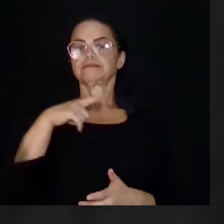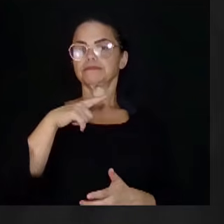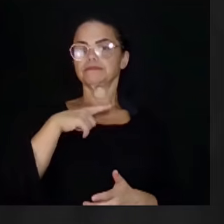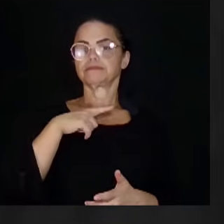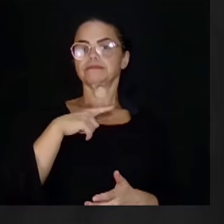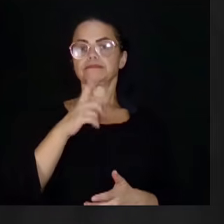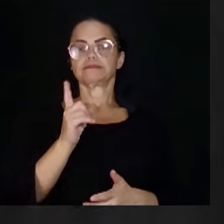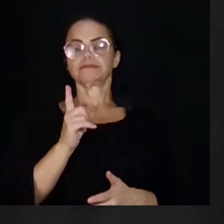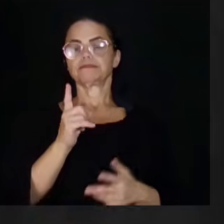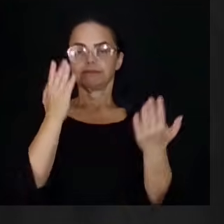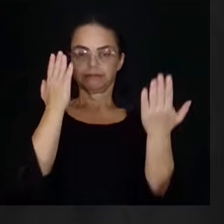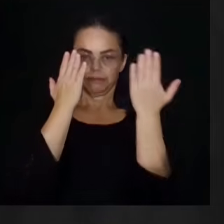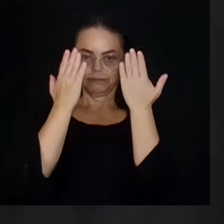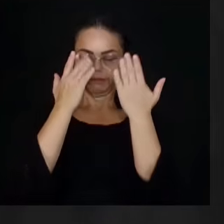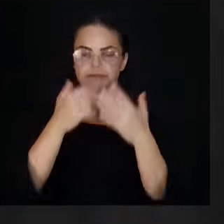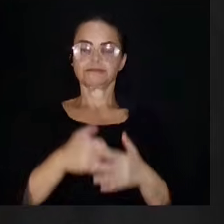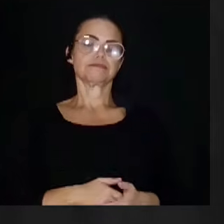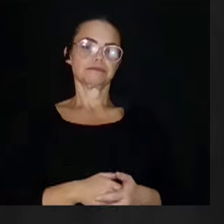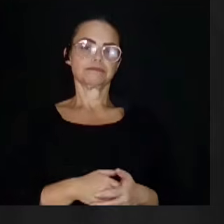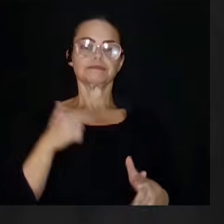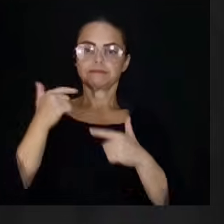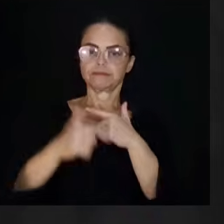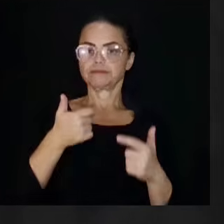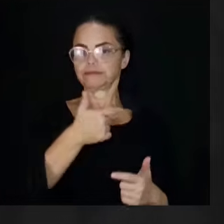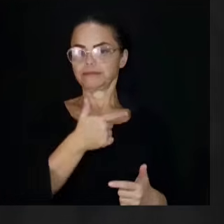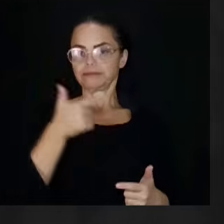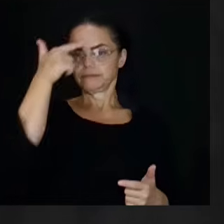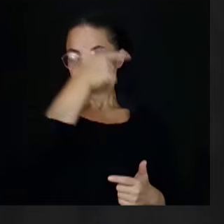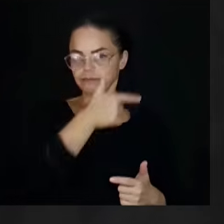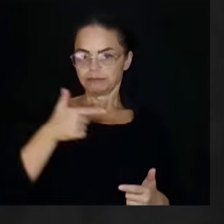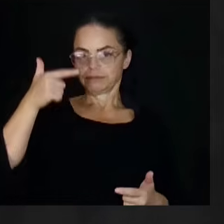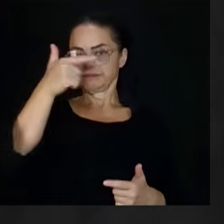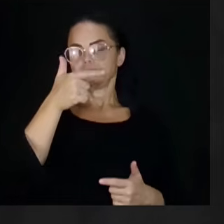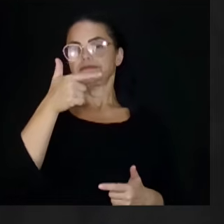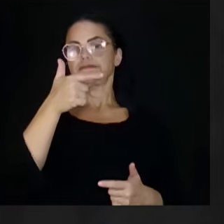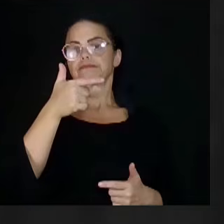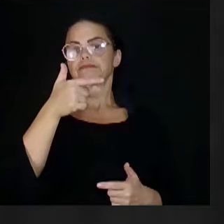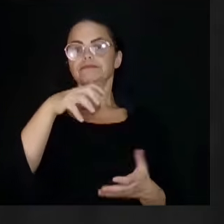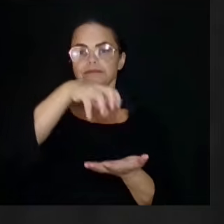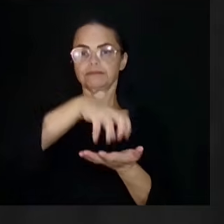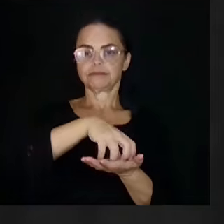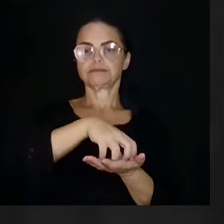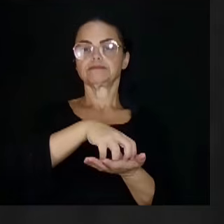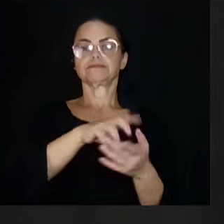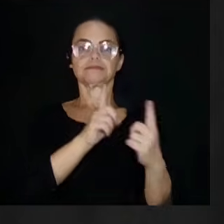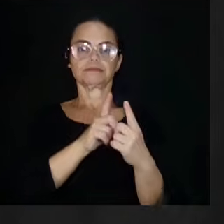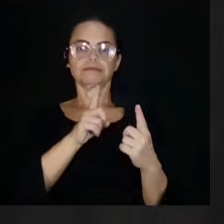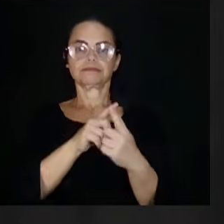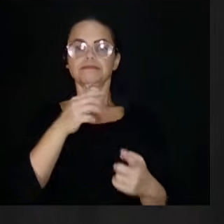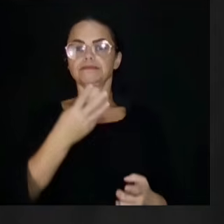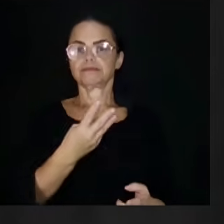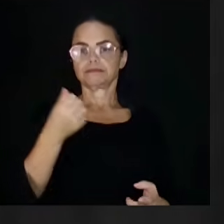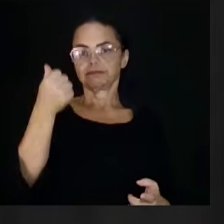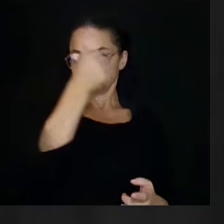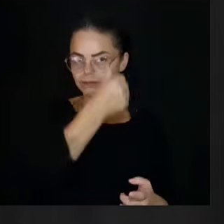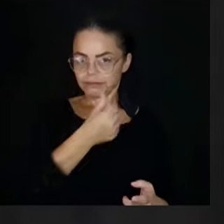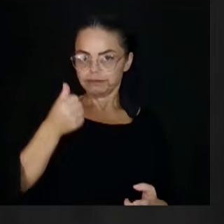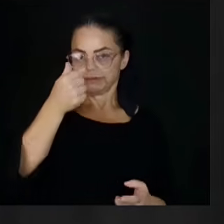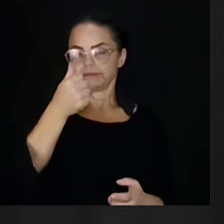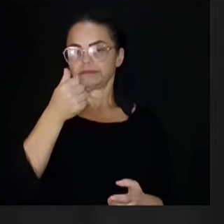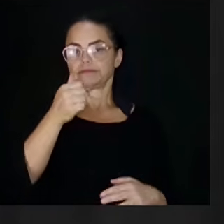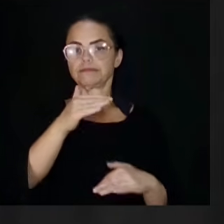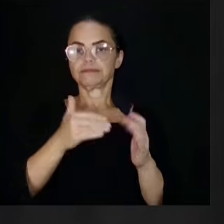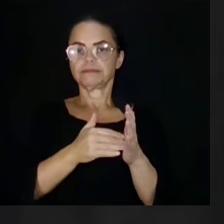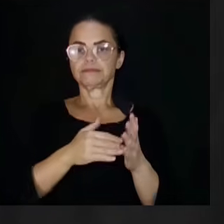para trabalhar, que trabalha 12 horas somente na unidade, porque ele é 36 horas, como todos, mas ele atende 3